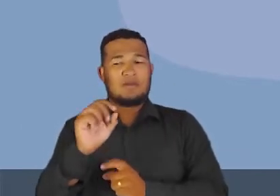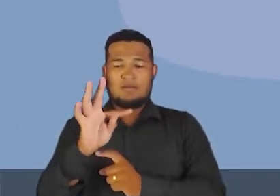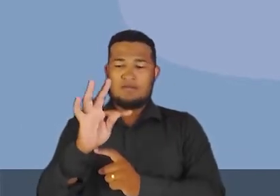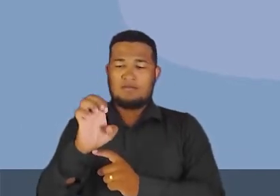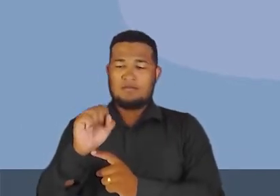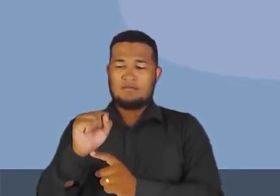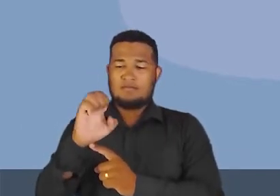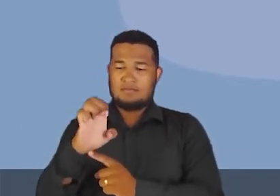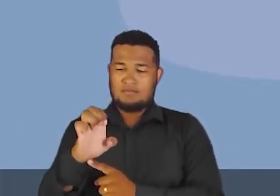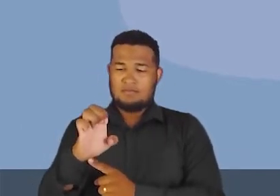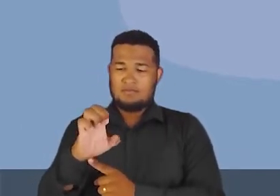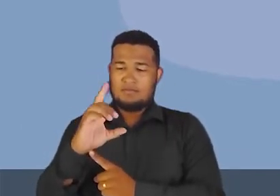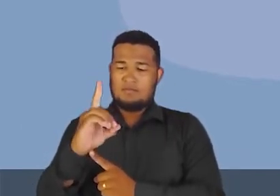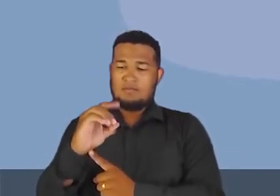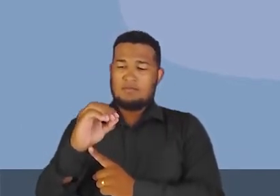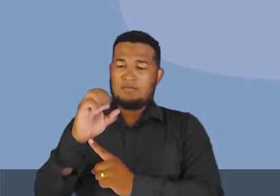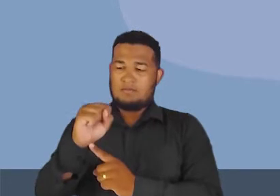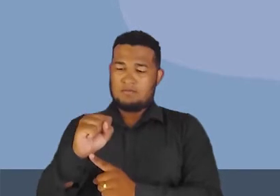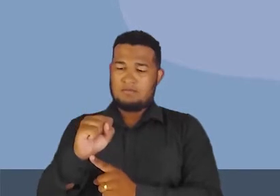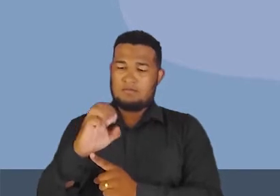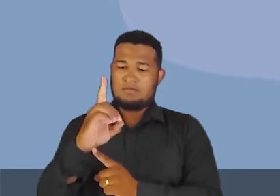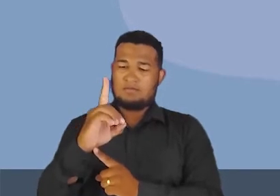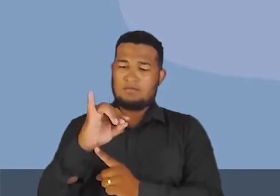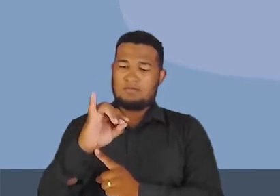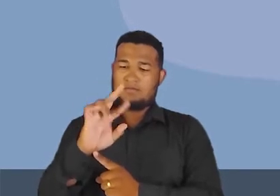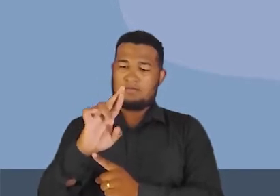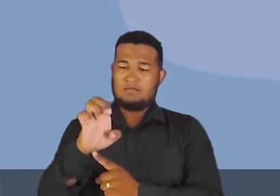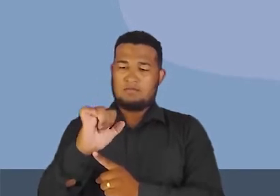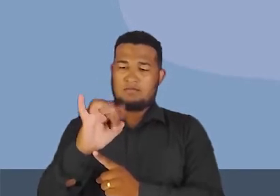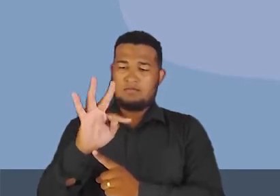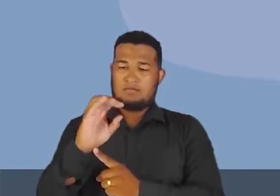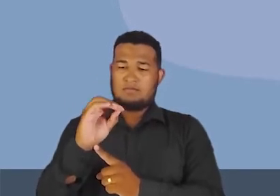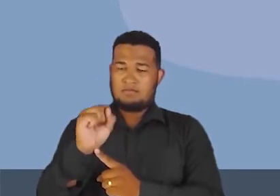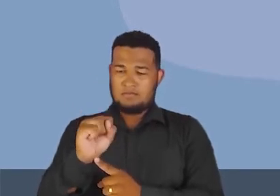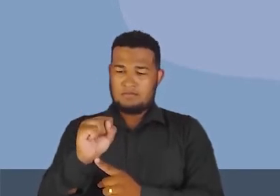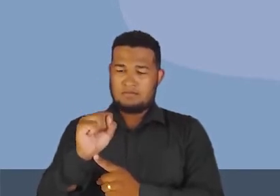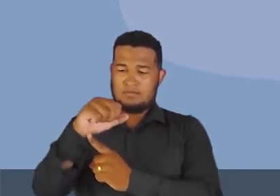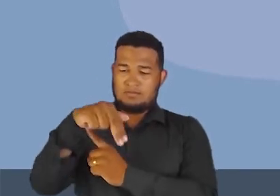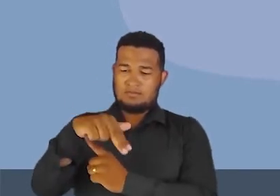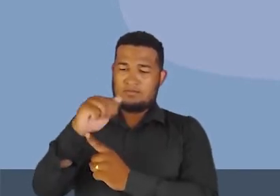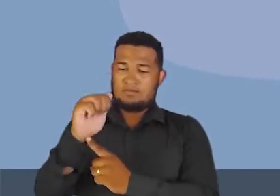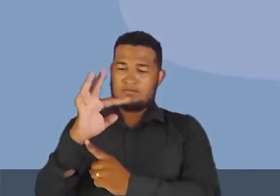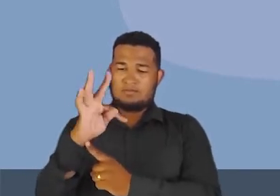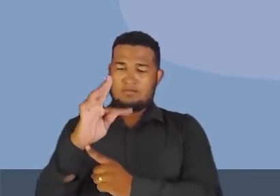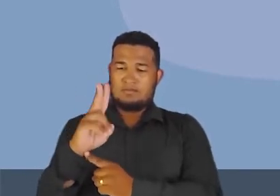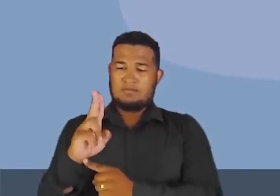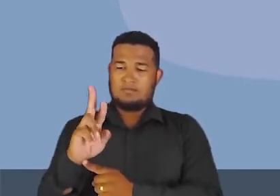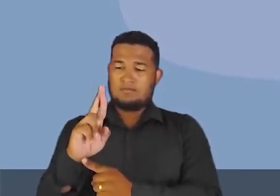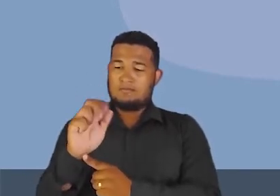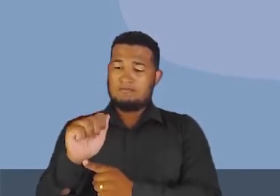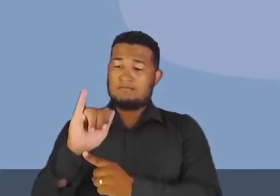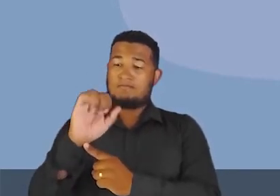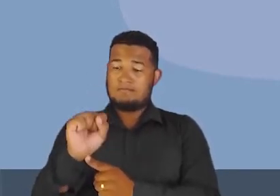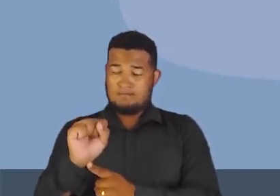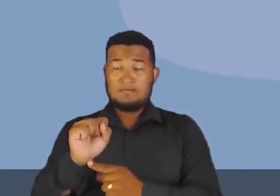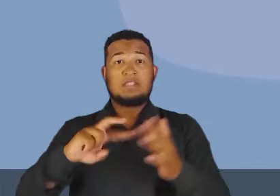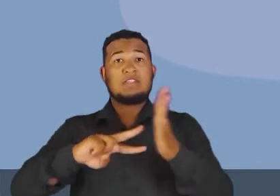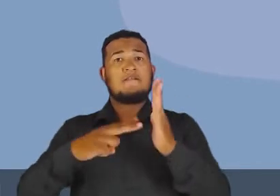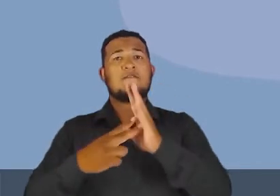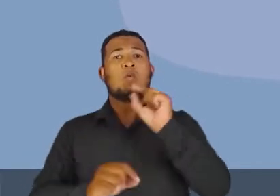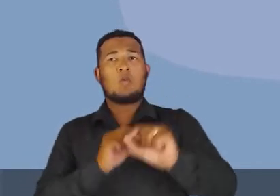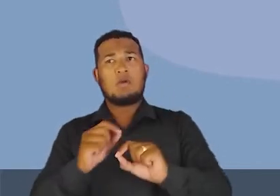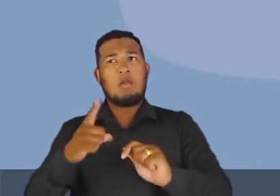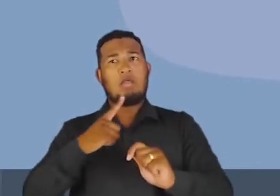tese dos direitos naturais. Isso quer dizer o quê? Vai ser desenvolvida a ideia de que